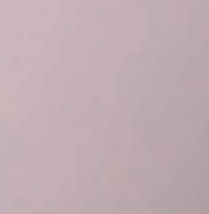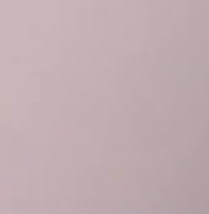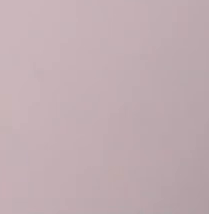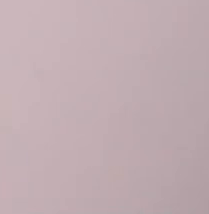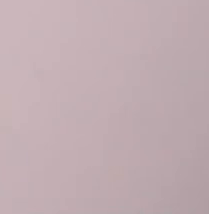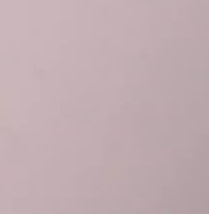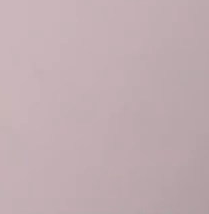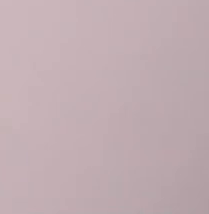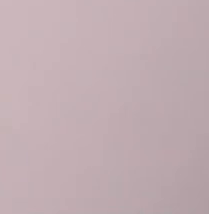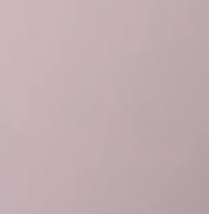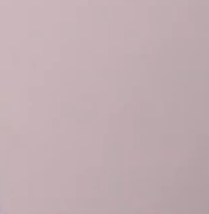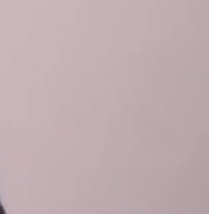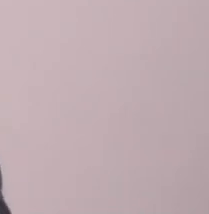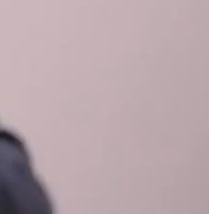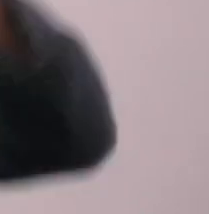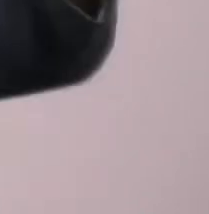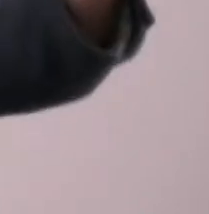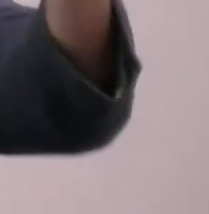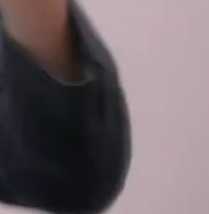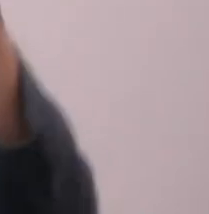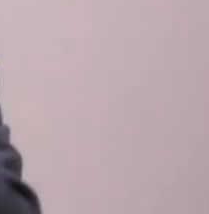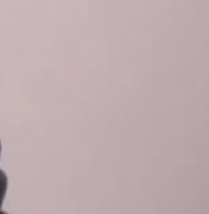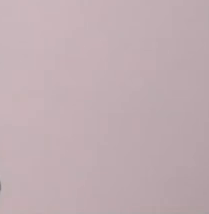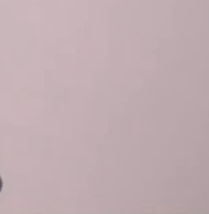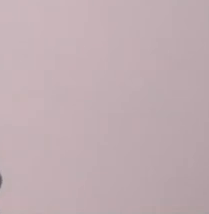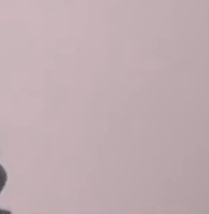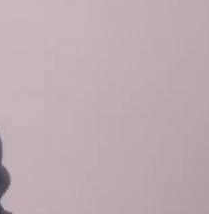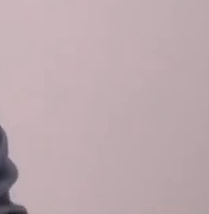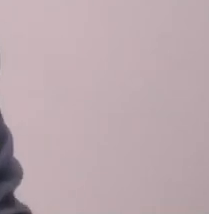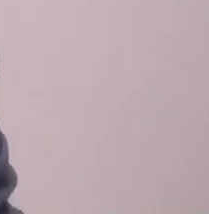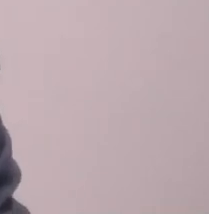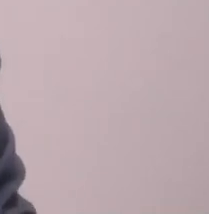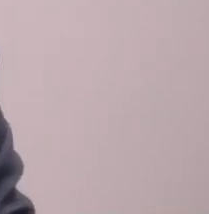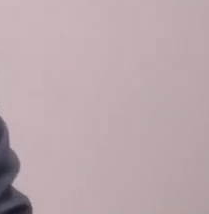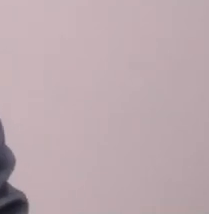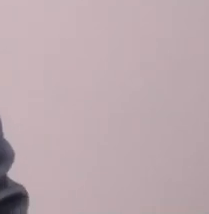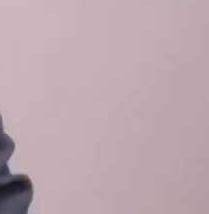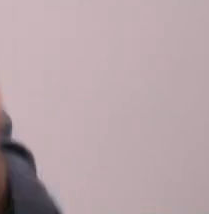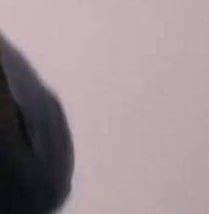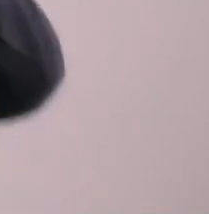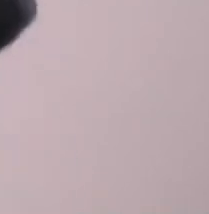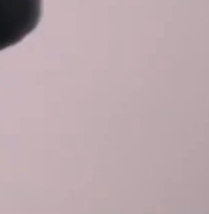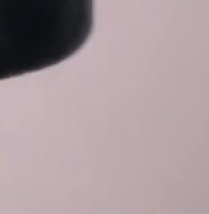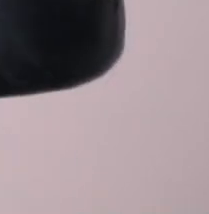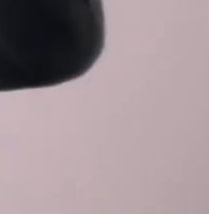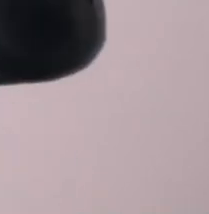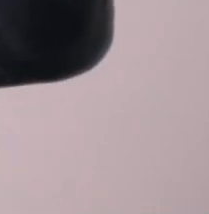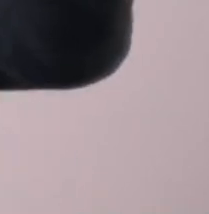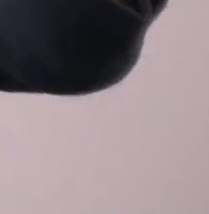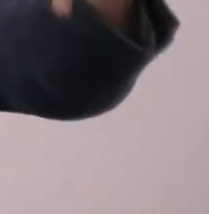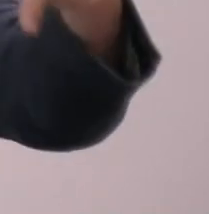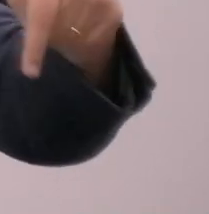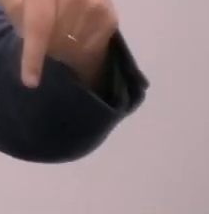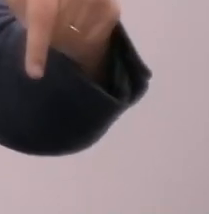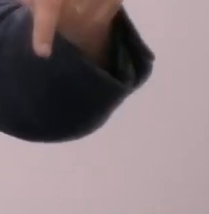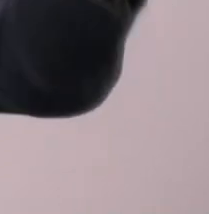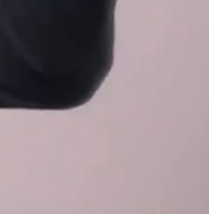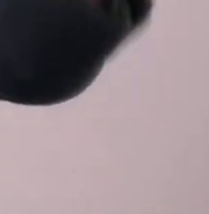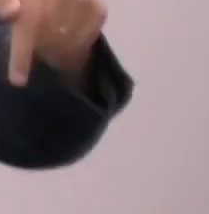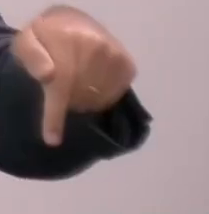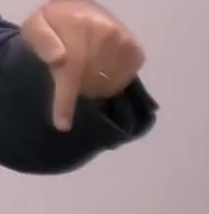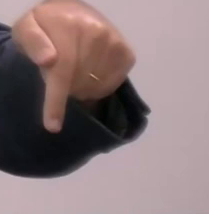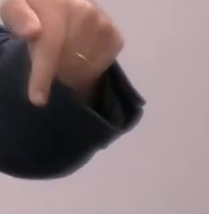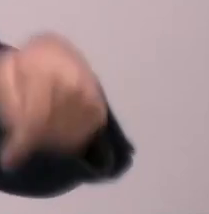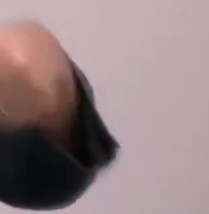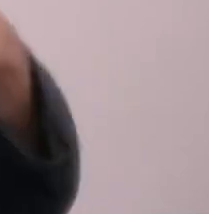Desvirtua os princípios da FATEC, aponta para outros caminhos. Professores, que nem a professora Eliane, que nem os professores são diretores das unidades